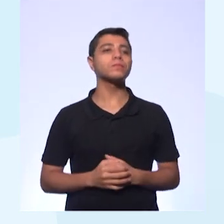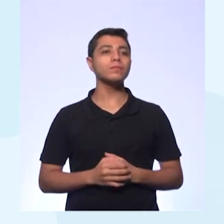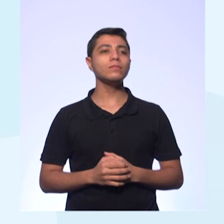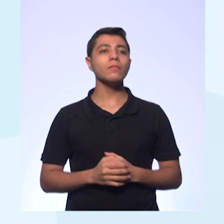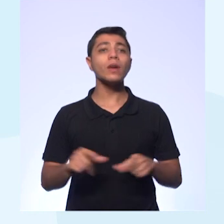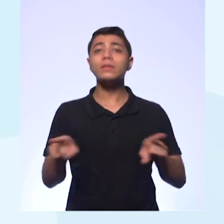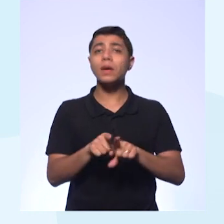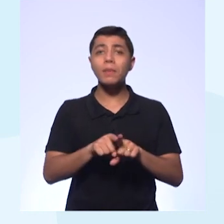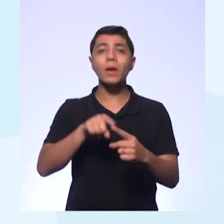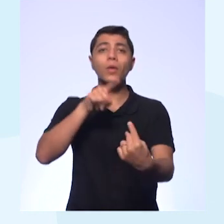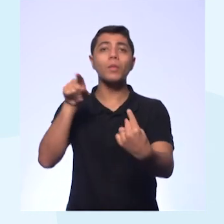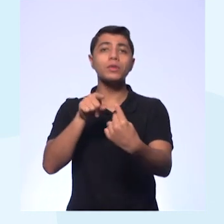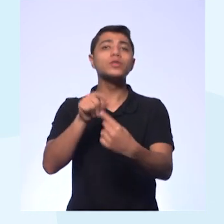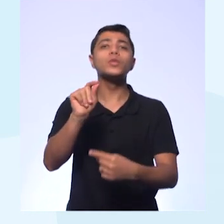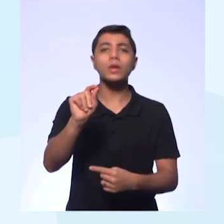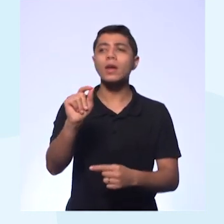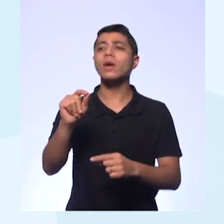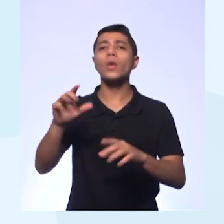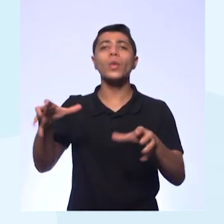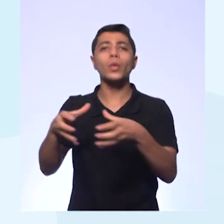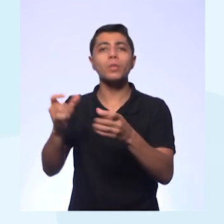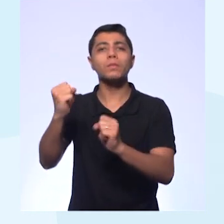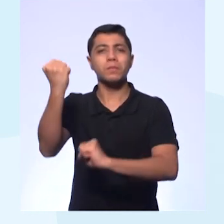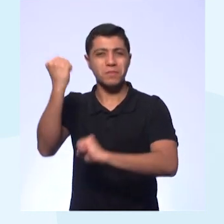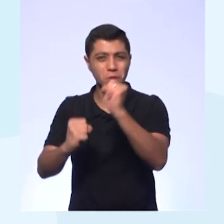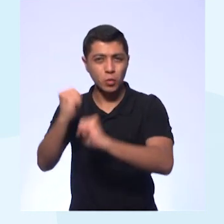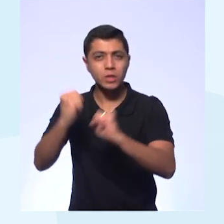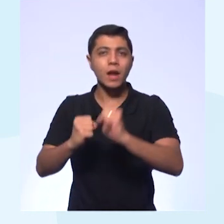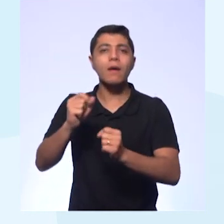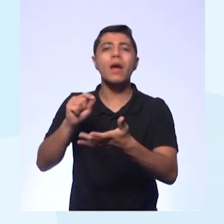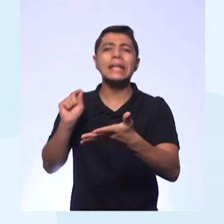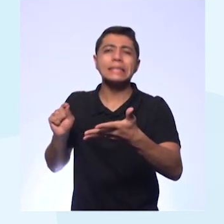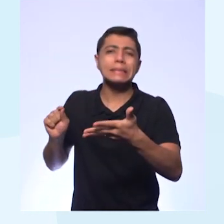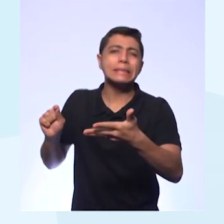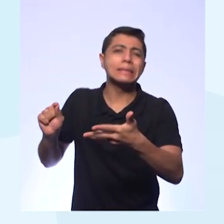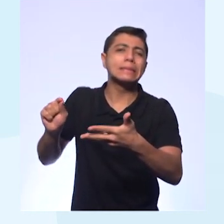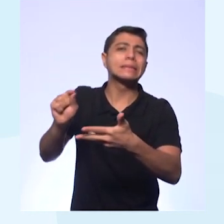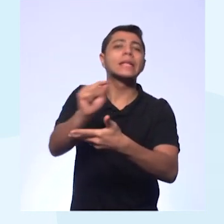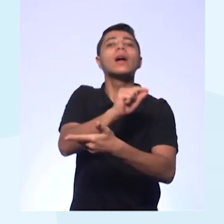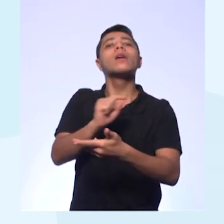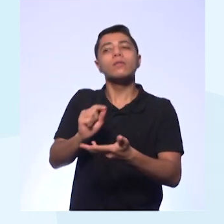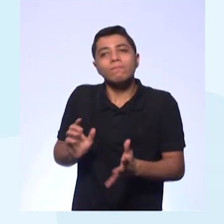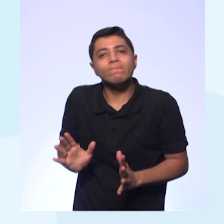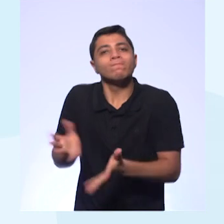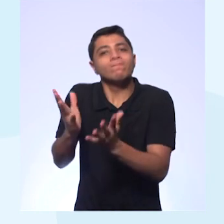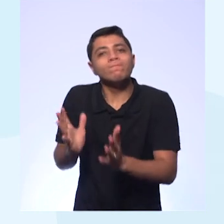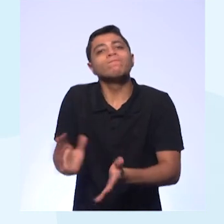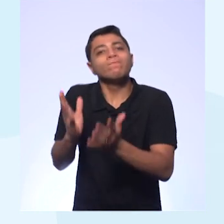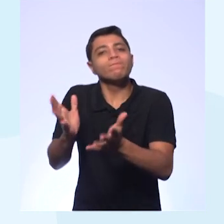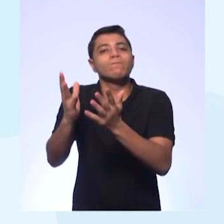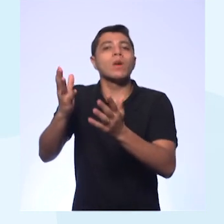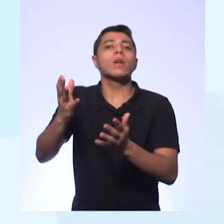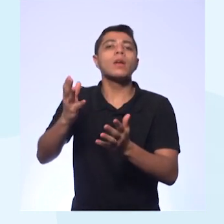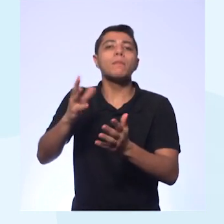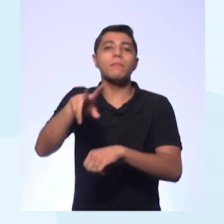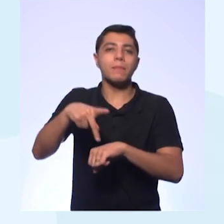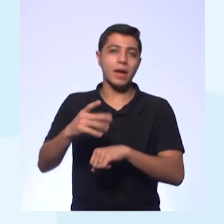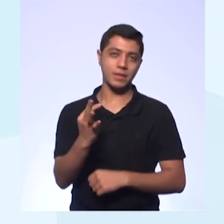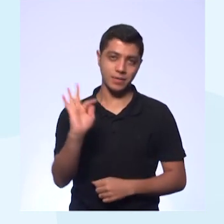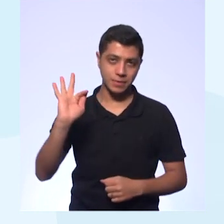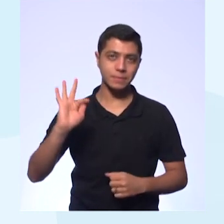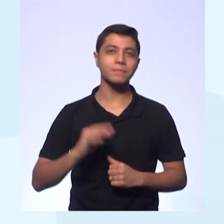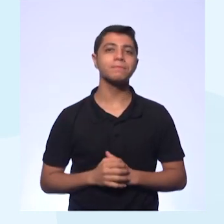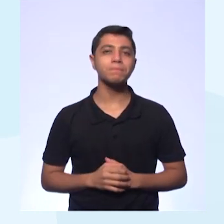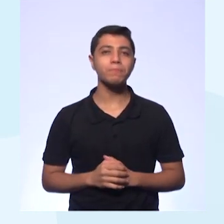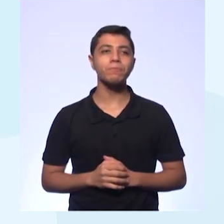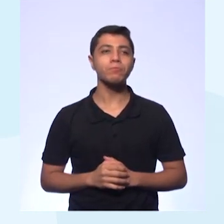né? São atividades de base para a industrialização francesa. E eles colocam uma nova Constituição